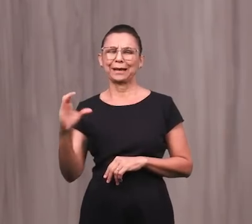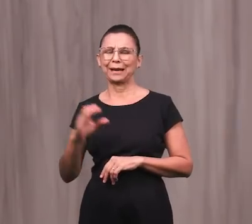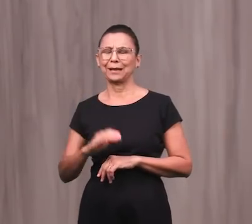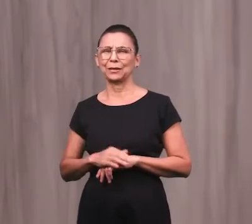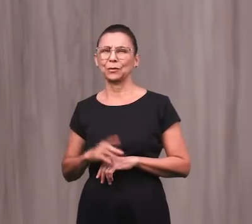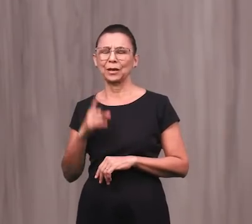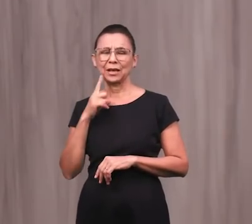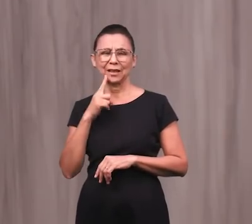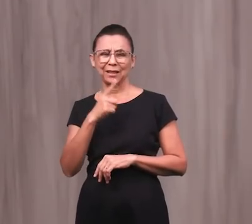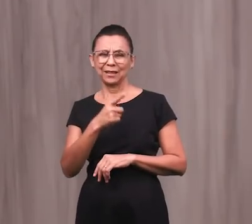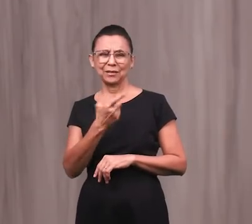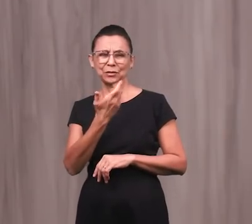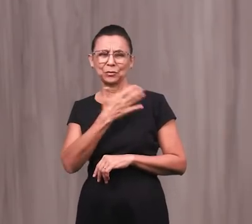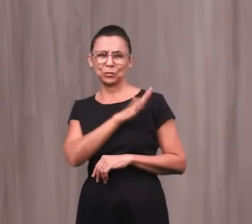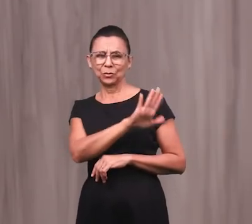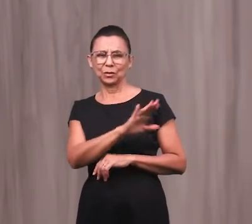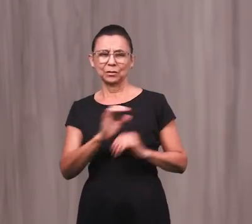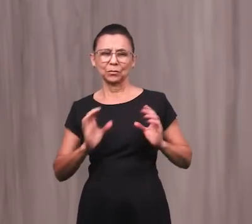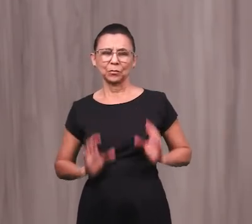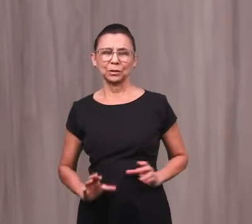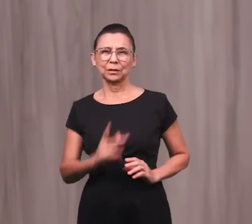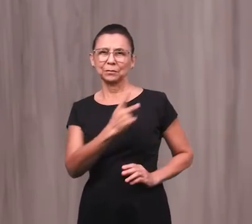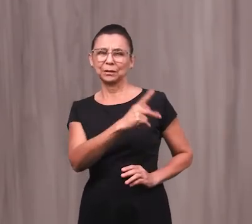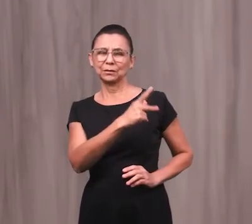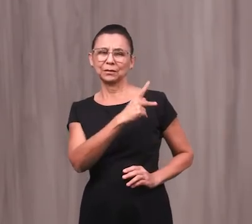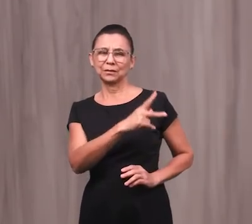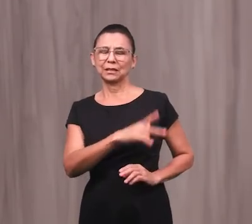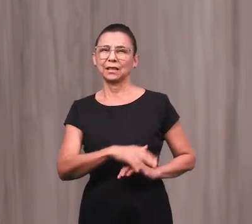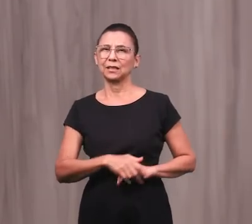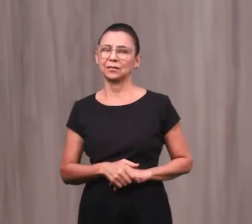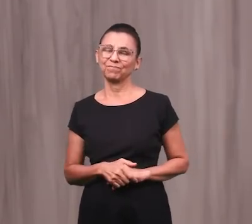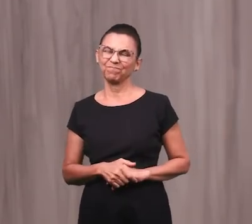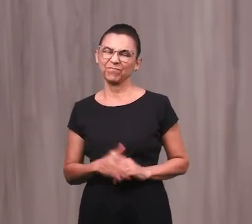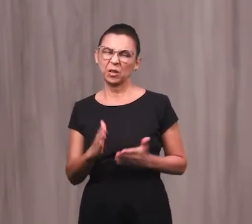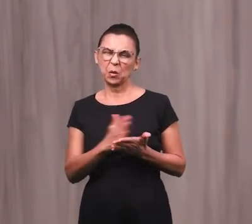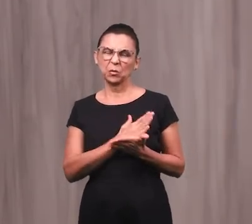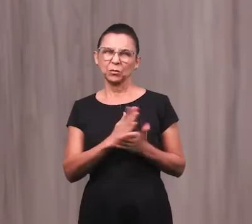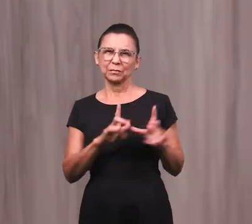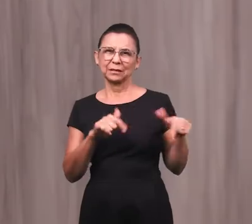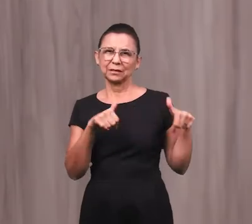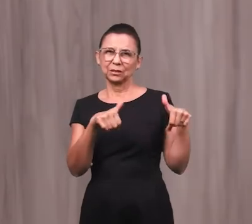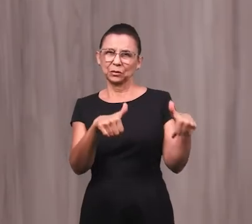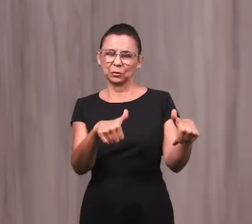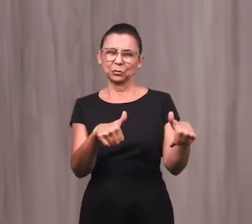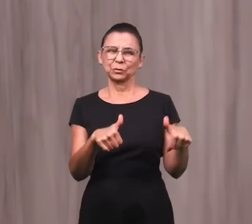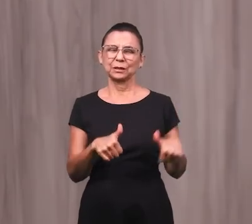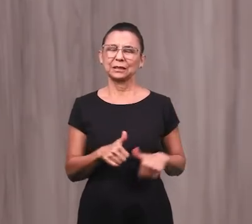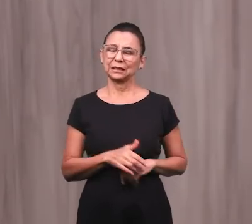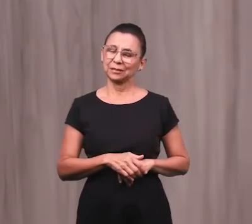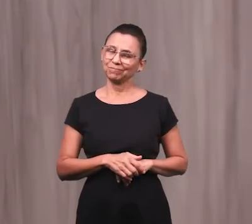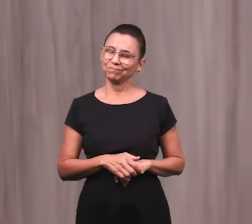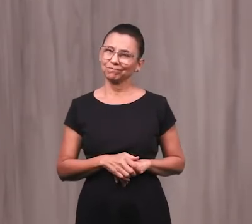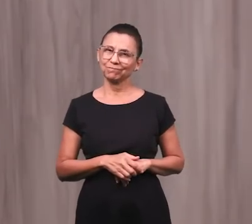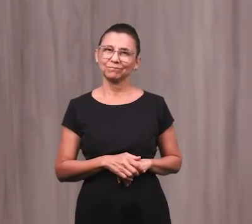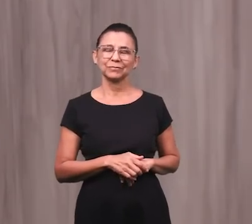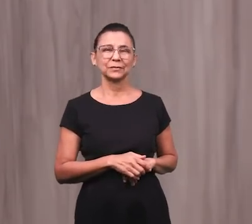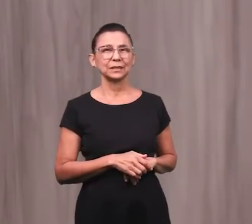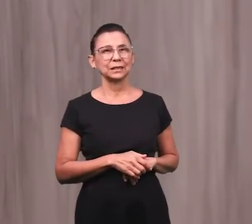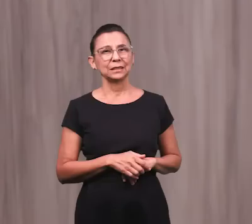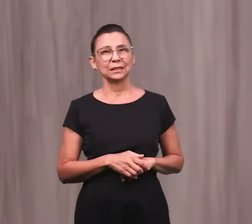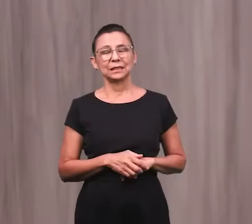se agrada de seu comportamento e de certas atitudes que ele tem sido